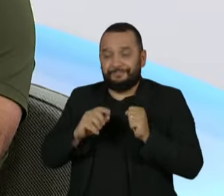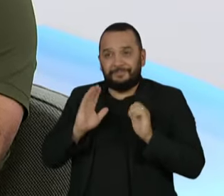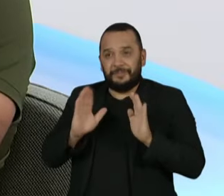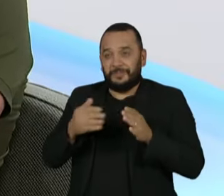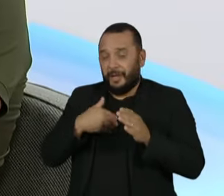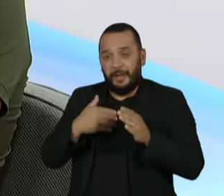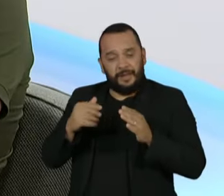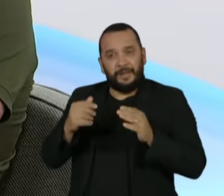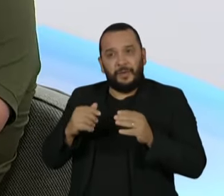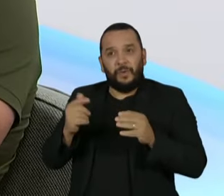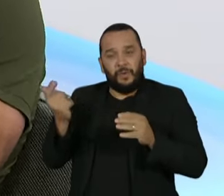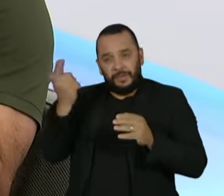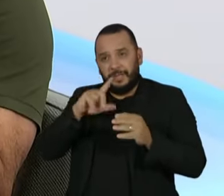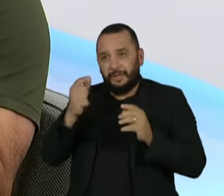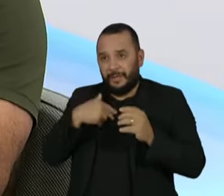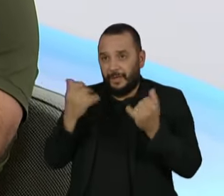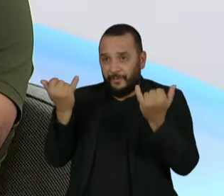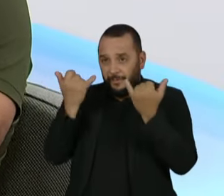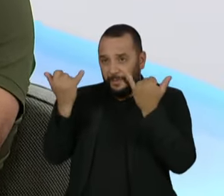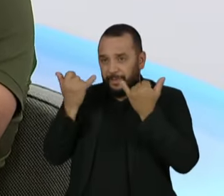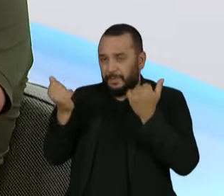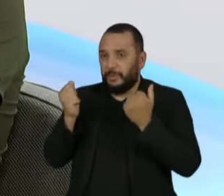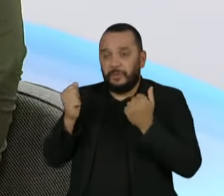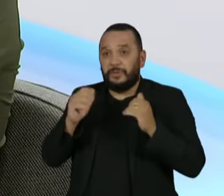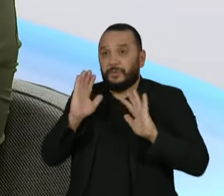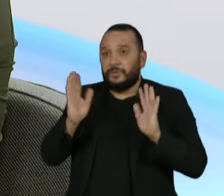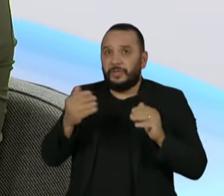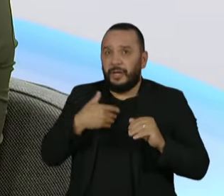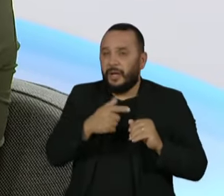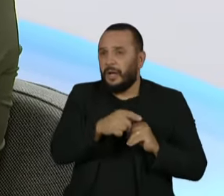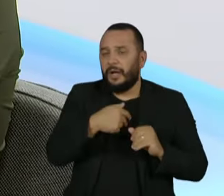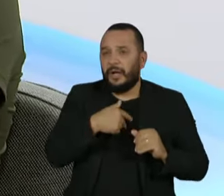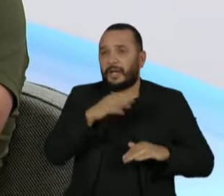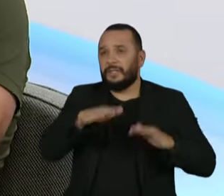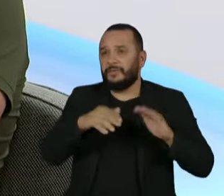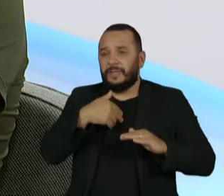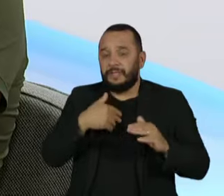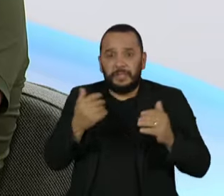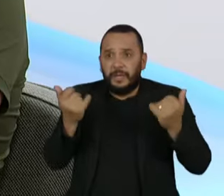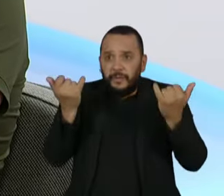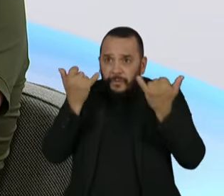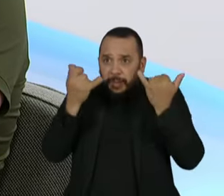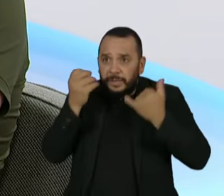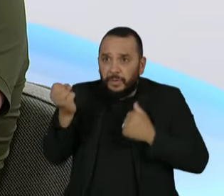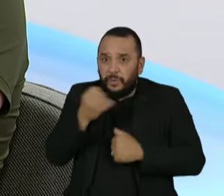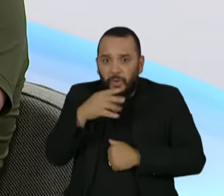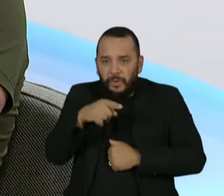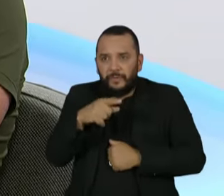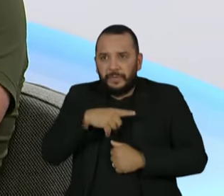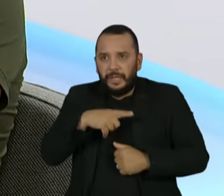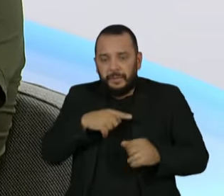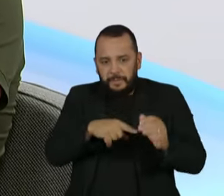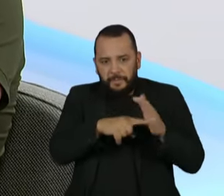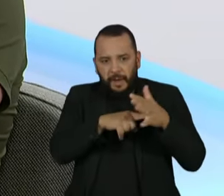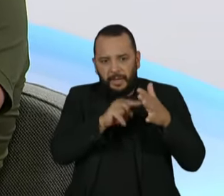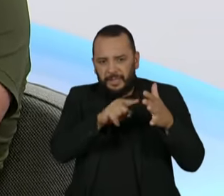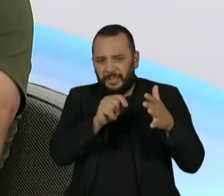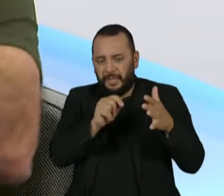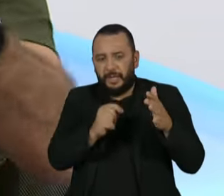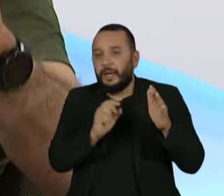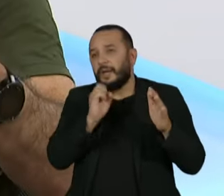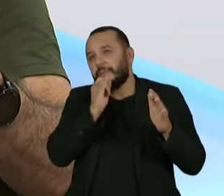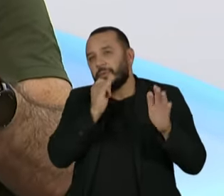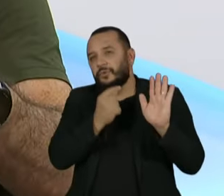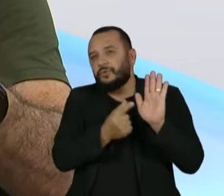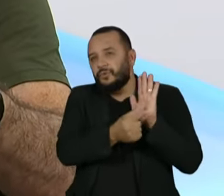ela sai da fábrica sem o fabricante saber para que aquela serve quem vai definir o propósito da máquina é quem vai escrever o